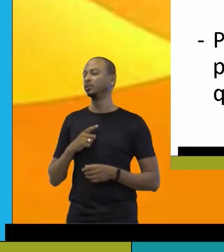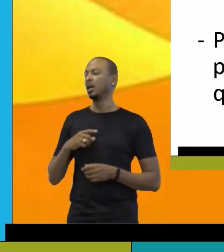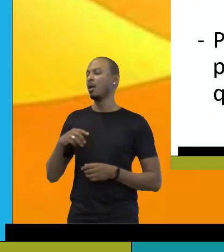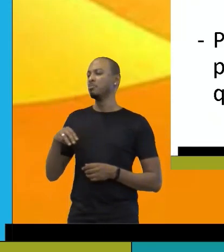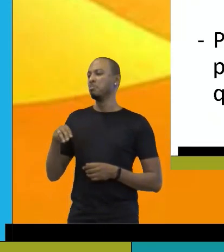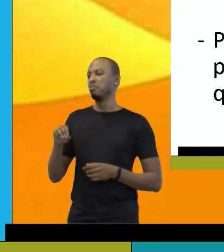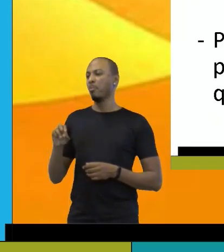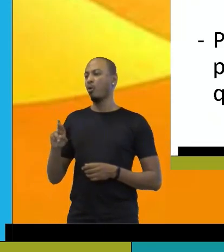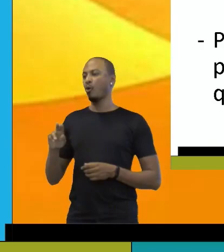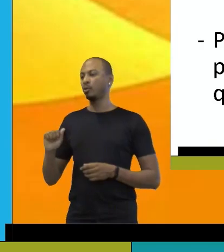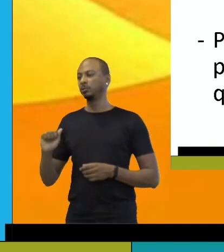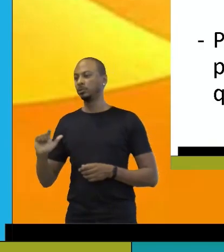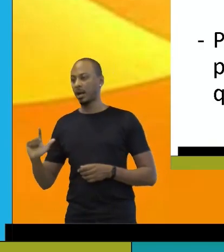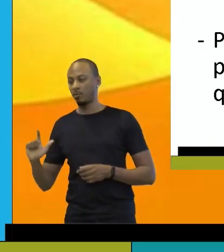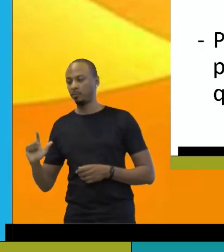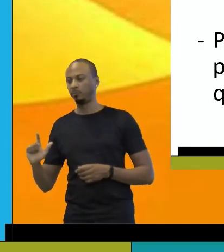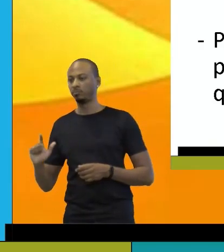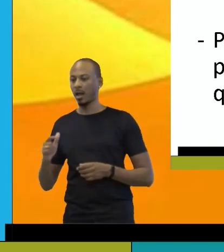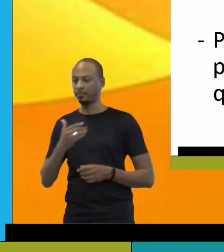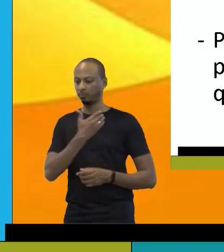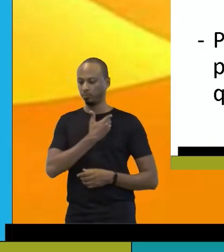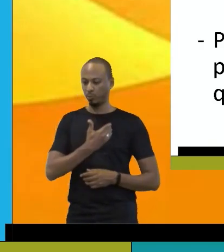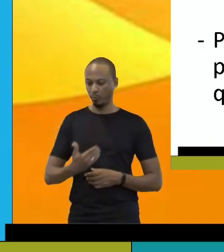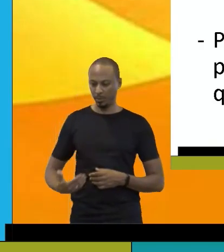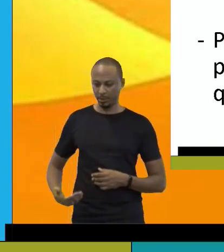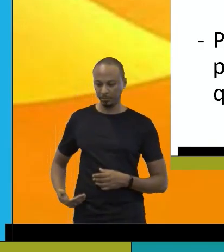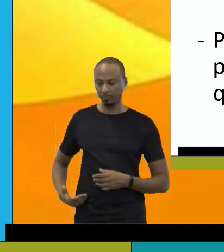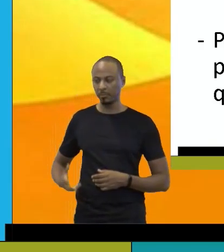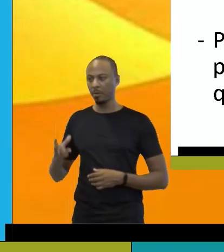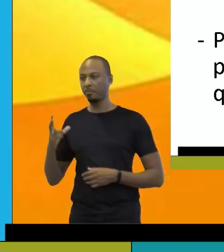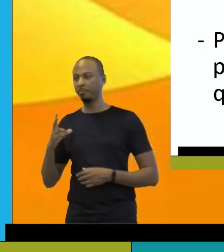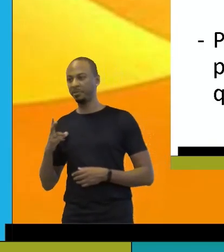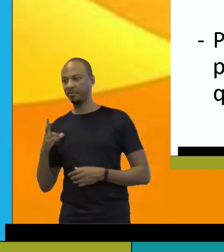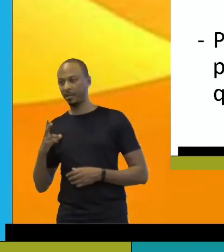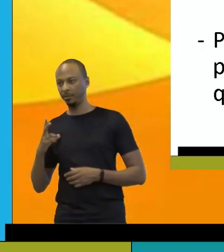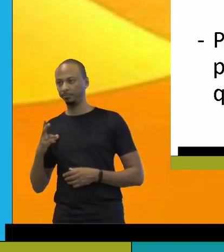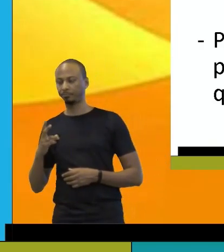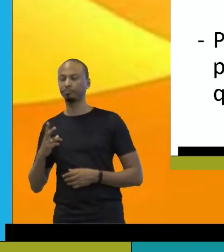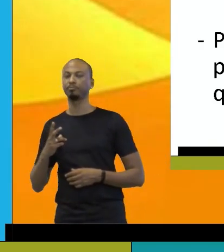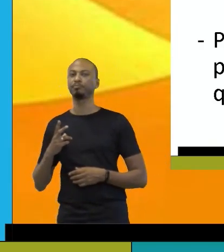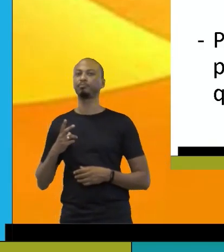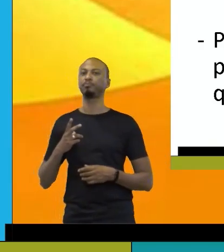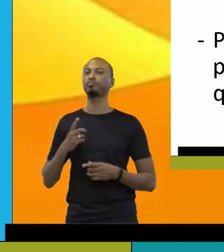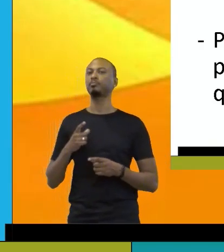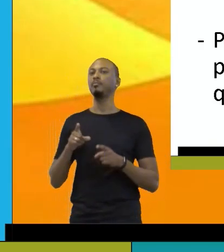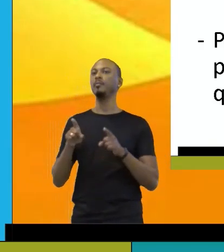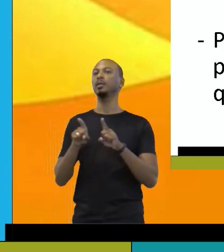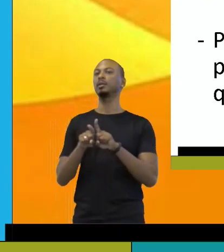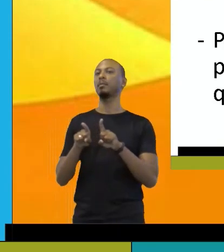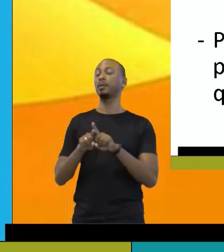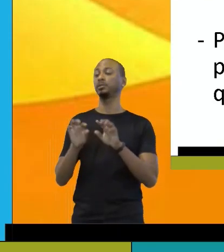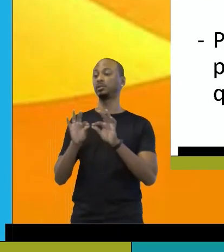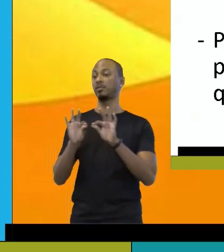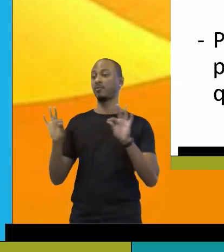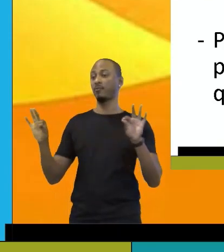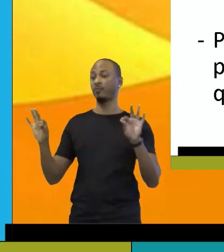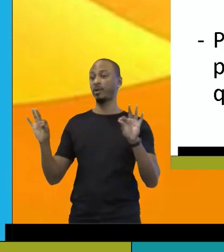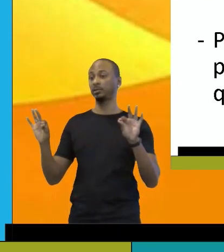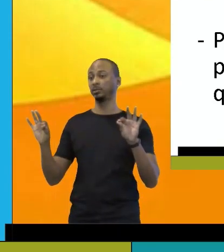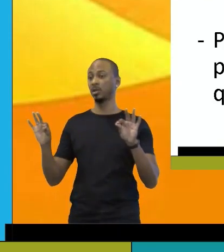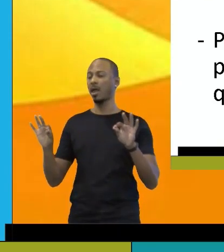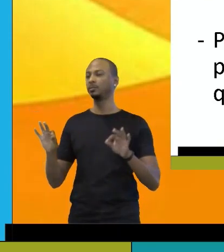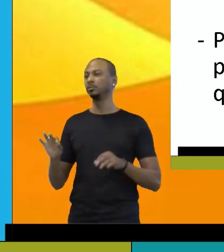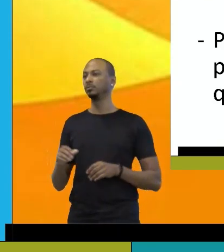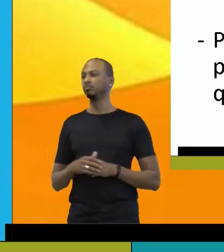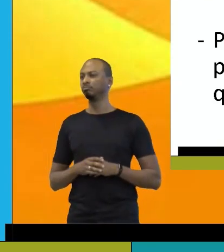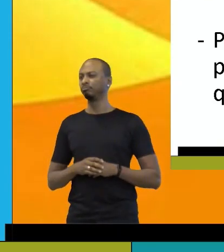e fortuna, olha que coisa importante. Eu disse há pouco para vocês que a frase "os fins justificam os